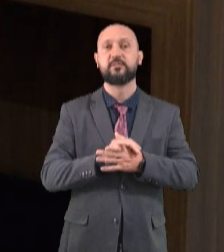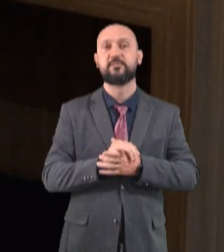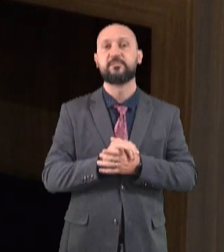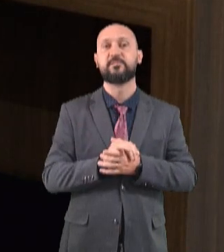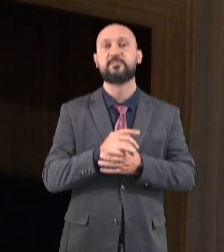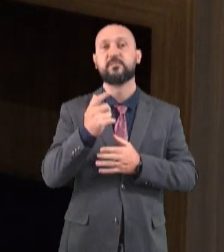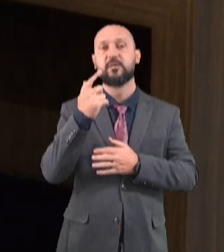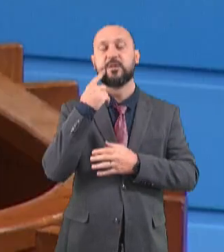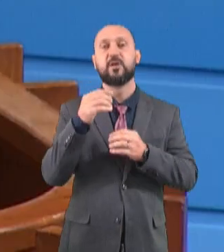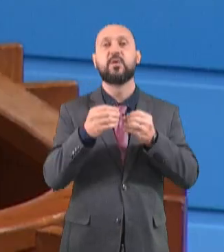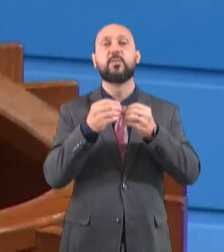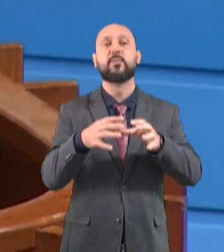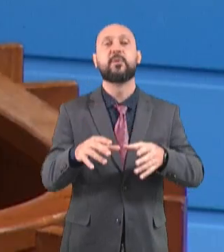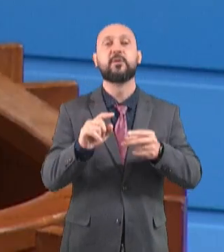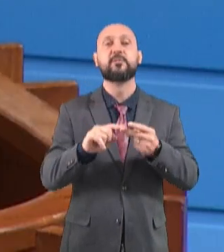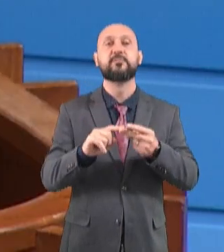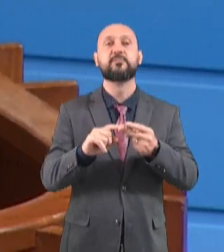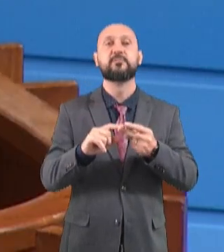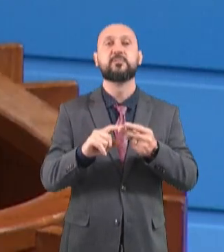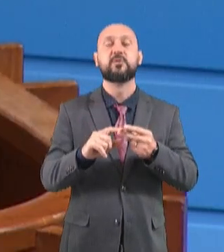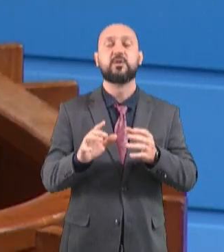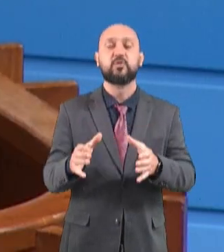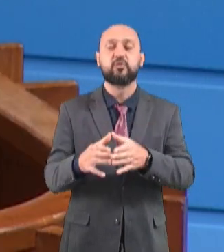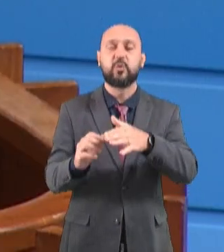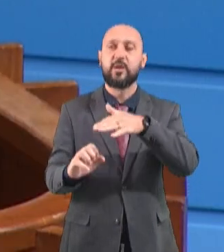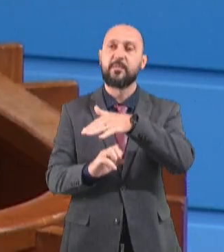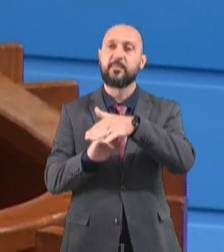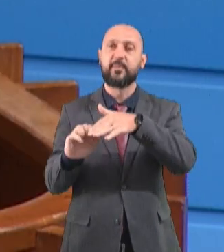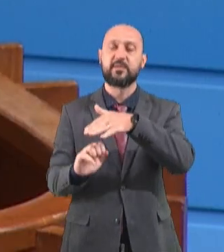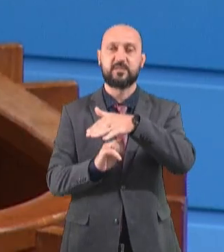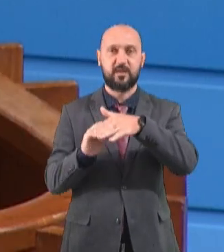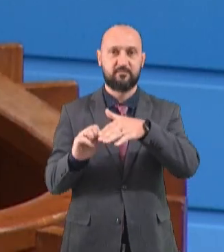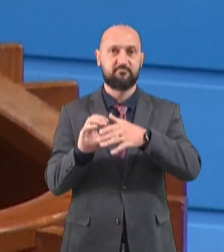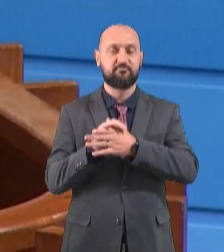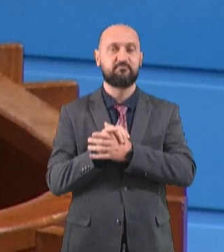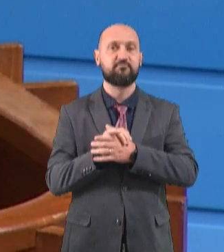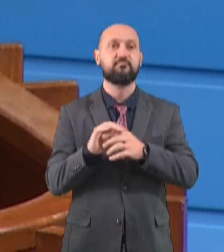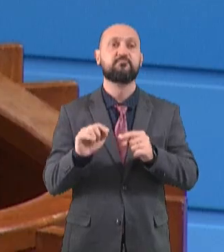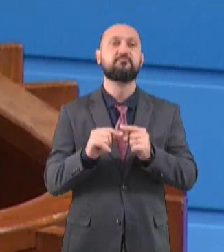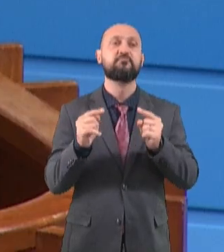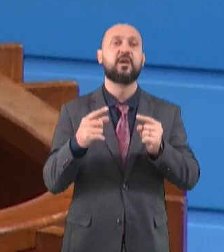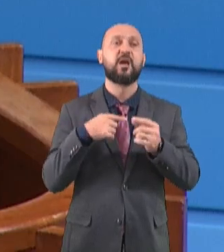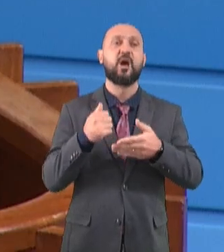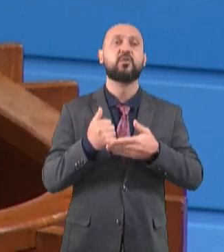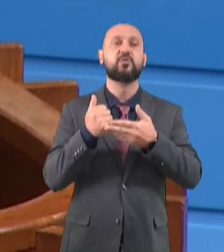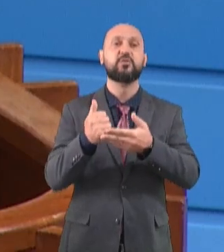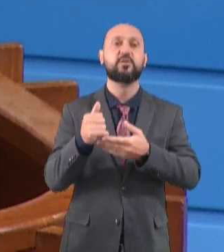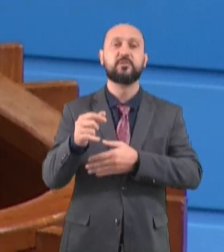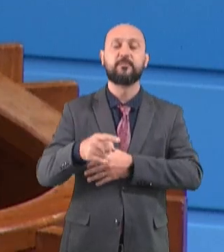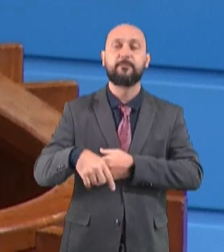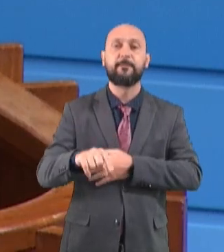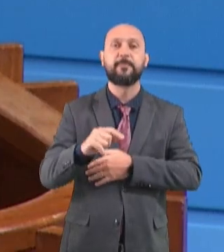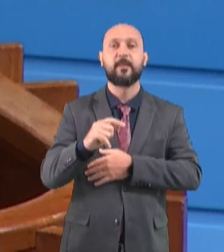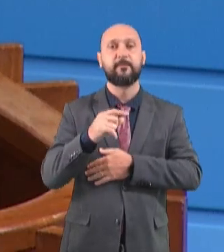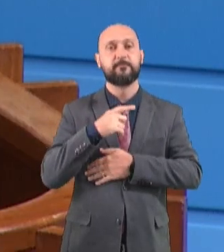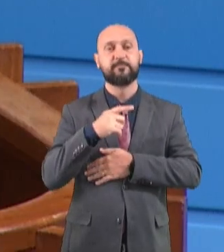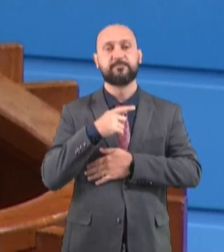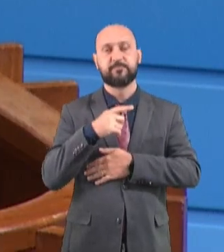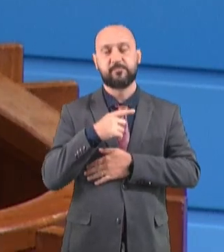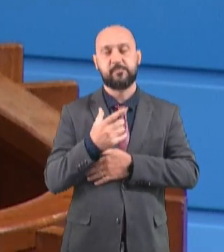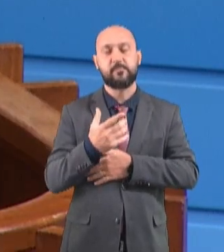isso em prejuízo do médio, pequeno empresário, mas a favor daquele que